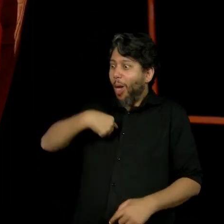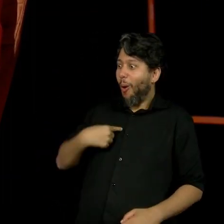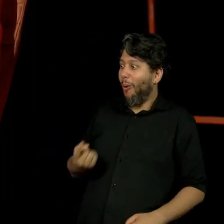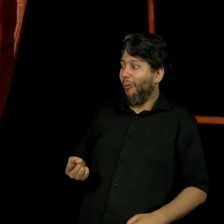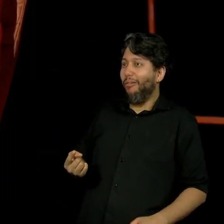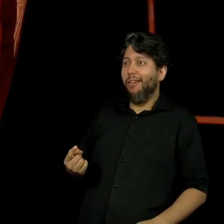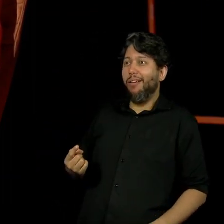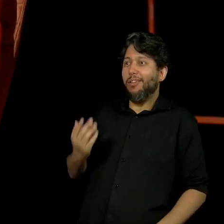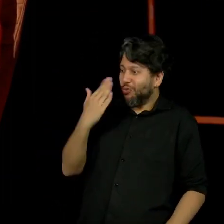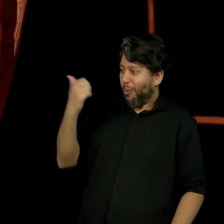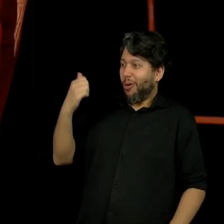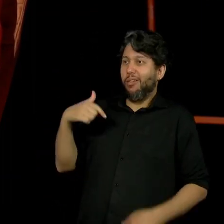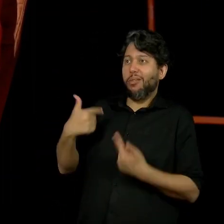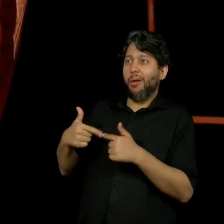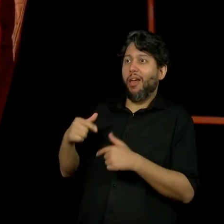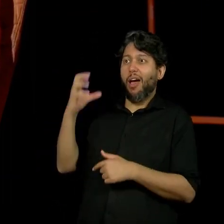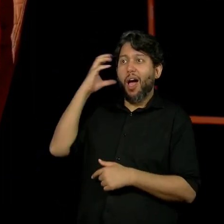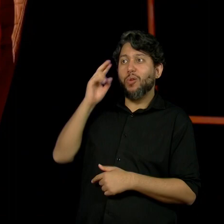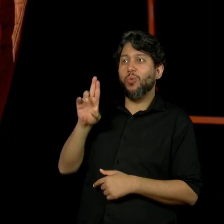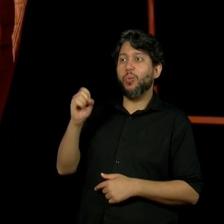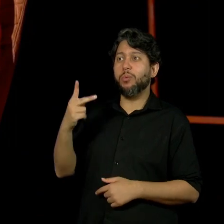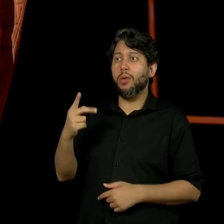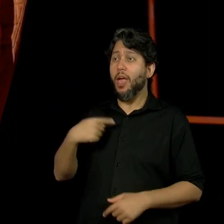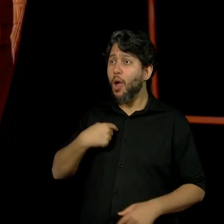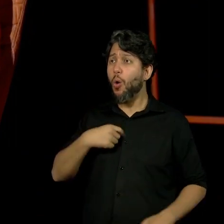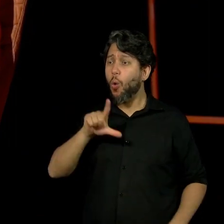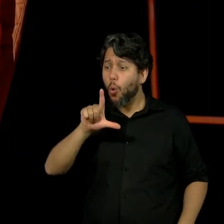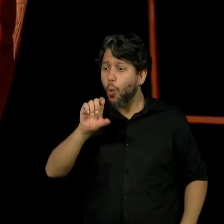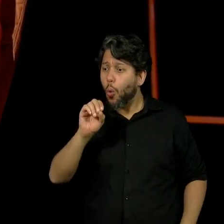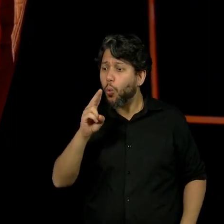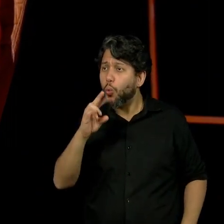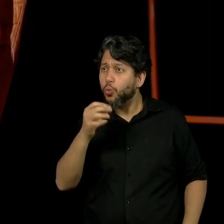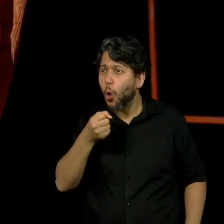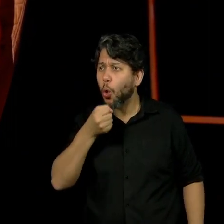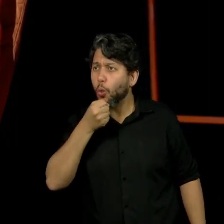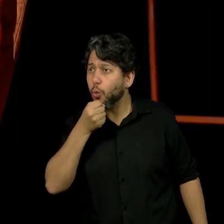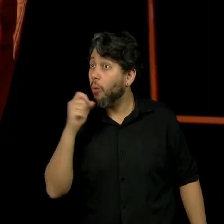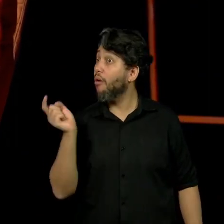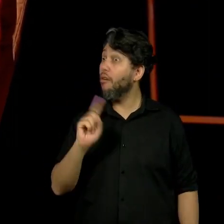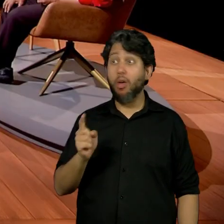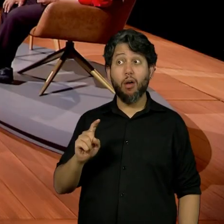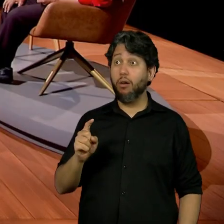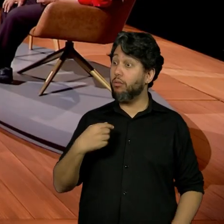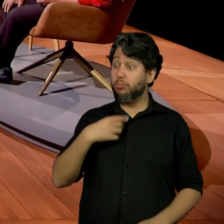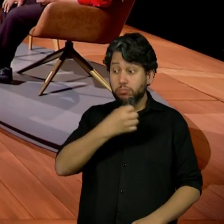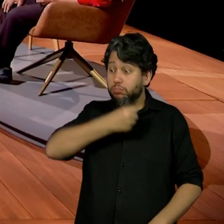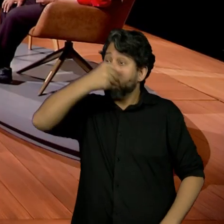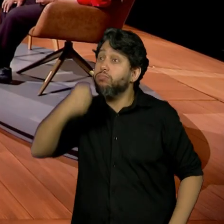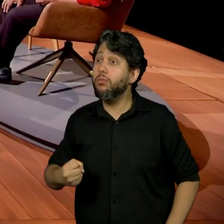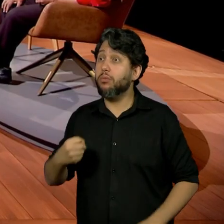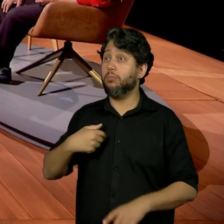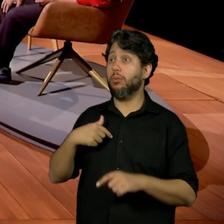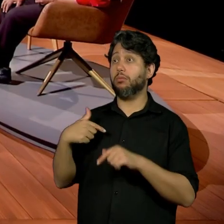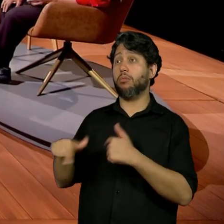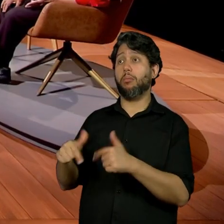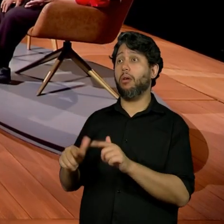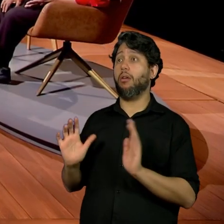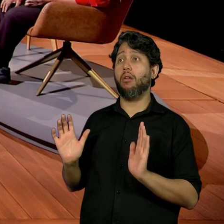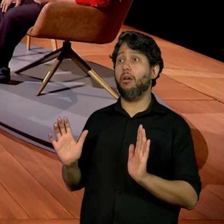assim. E me colocaram não como locutor, nada, ele me colocou lá para trabalhar como